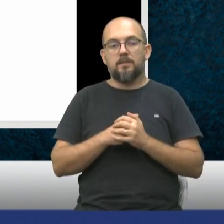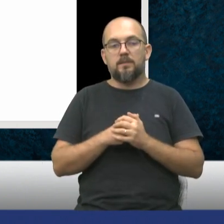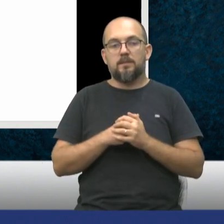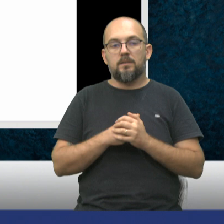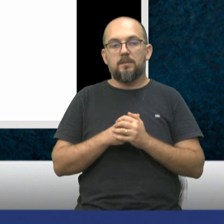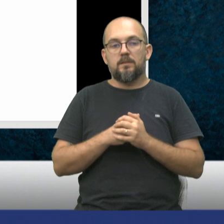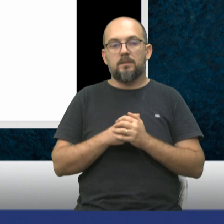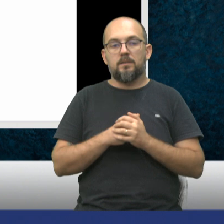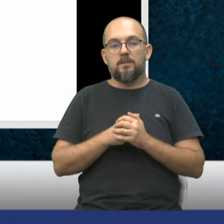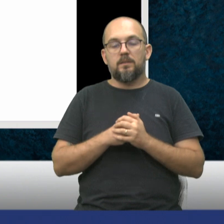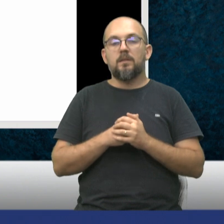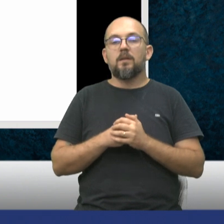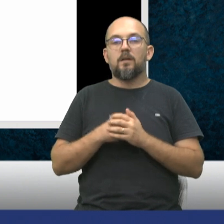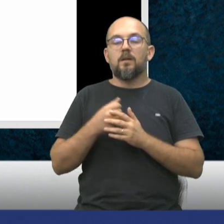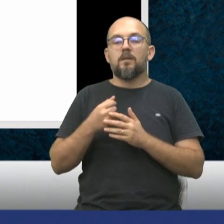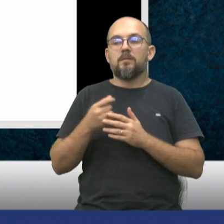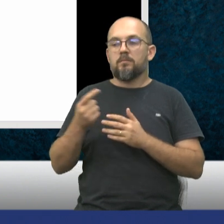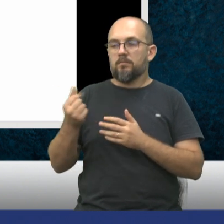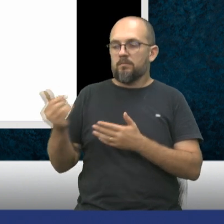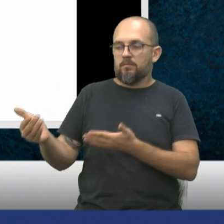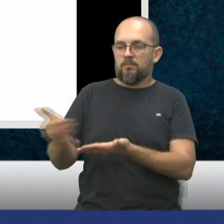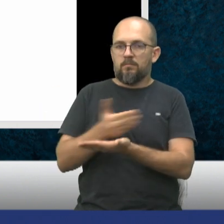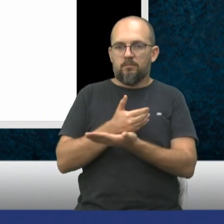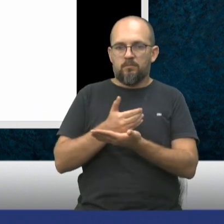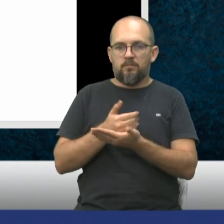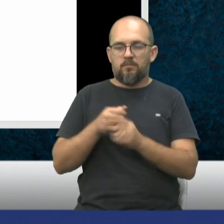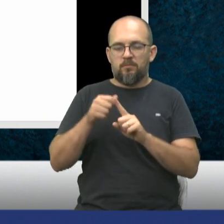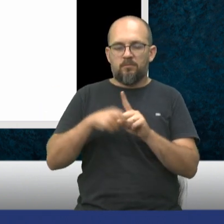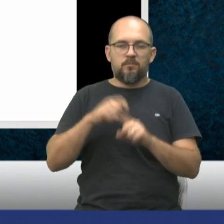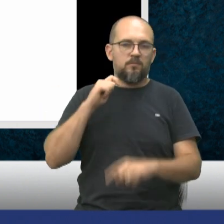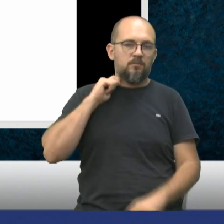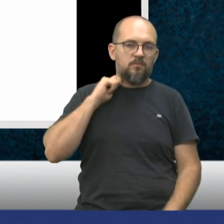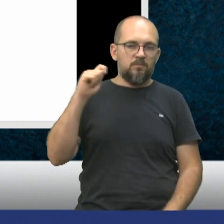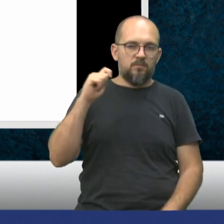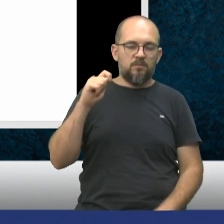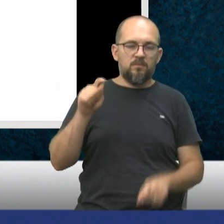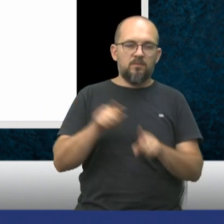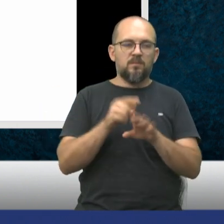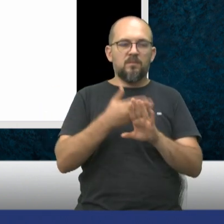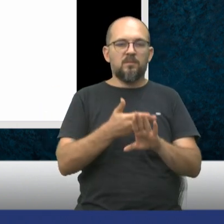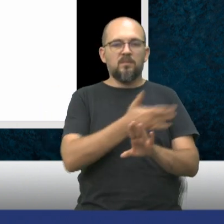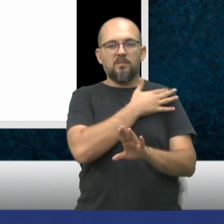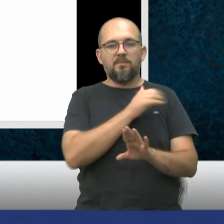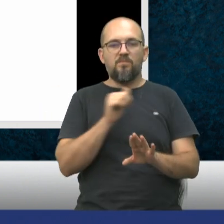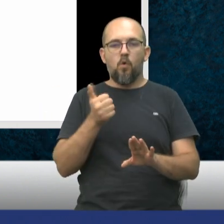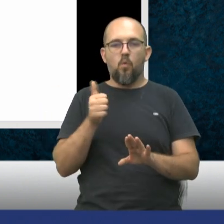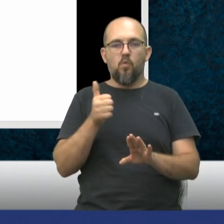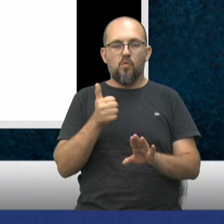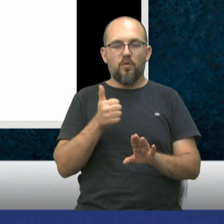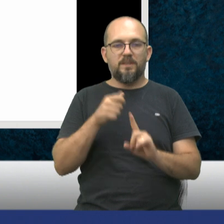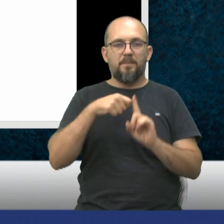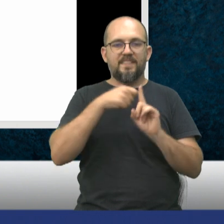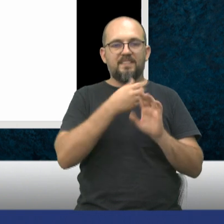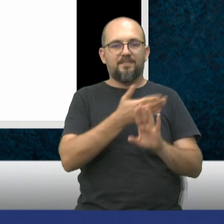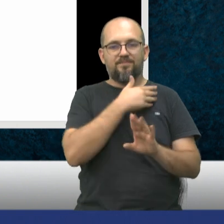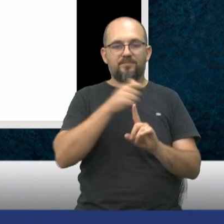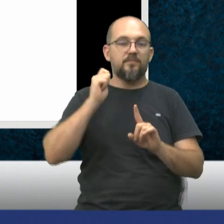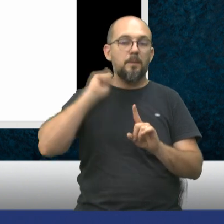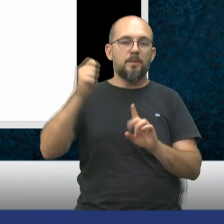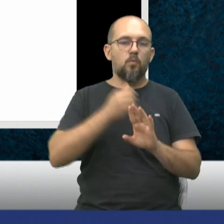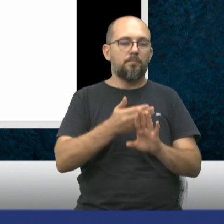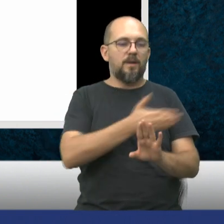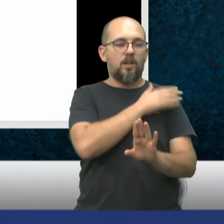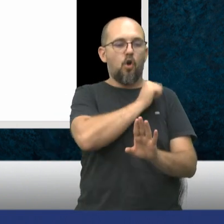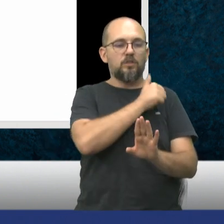considera o que foi arrecadado no mês de abril e os 11 anteriores, né, os últimos 12 meses de abril para trás. E